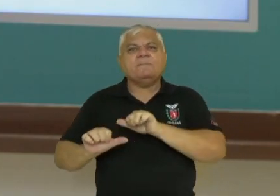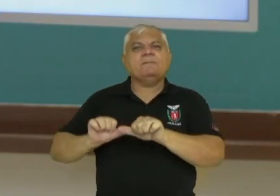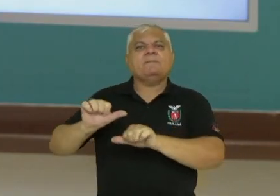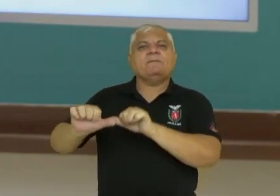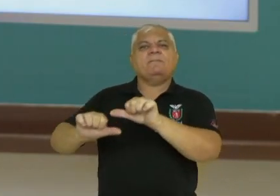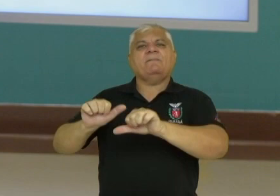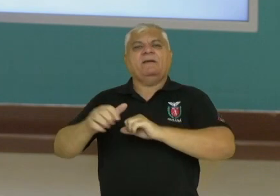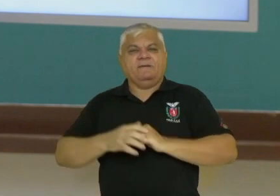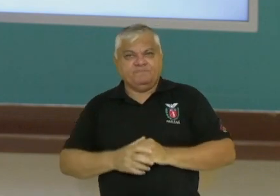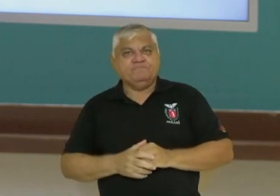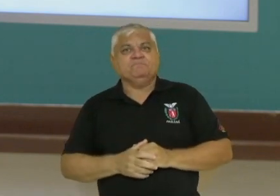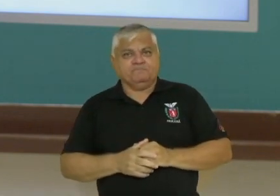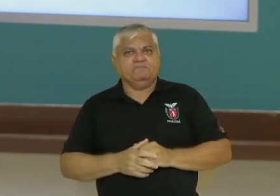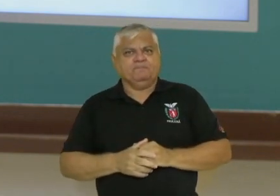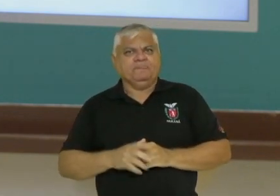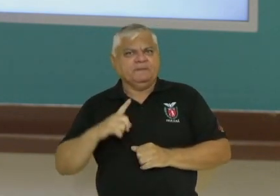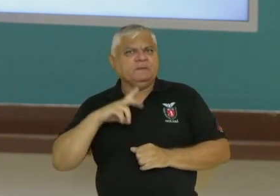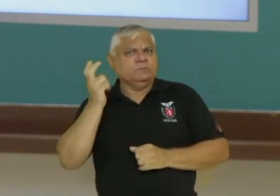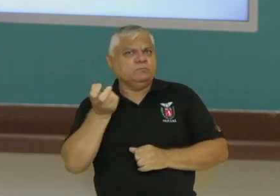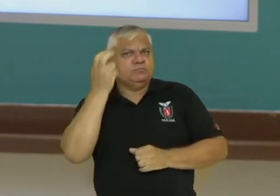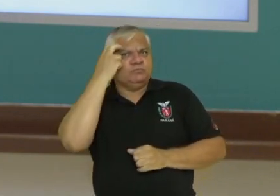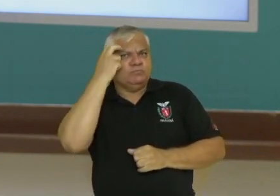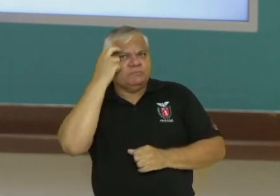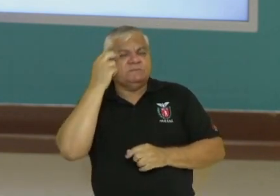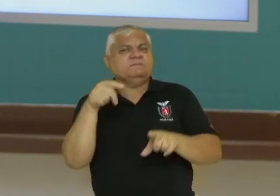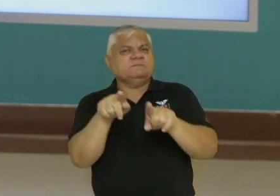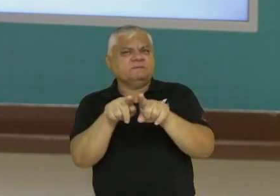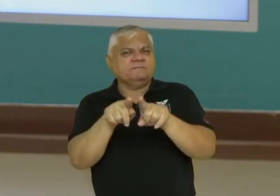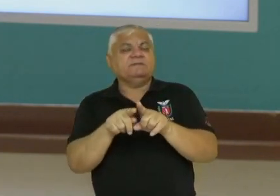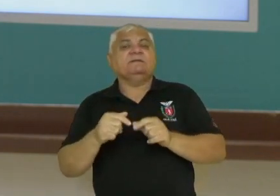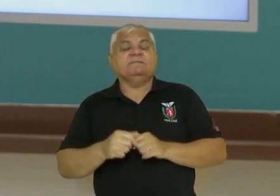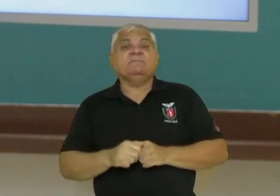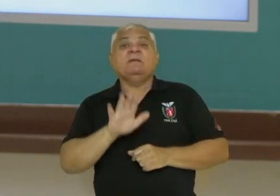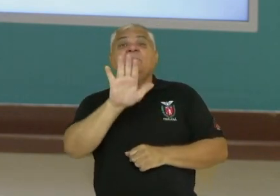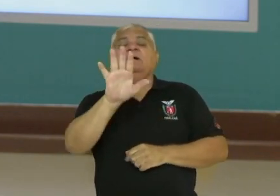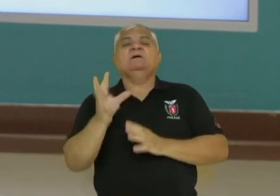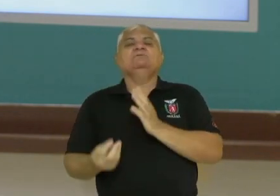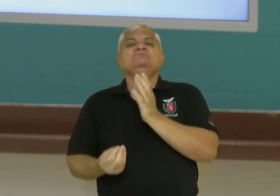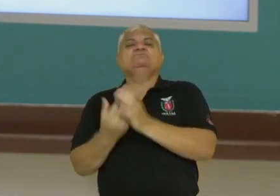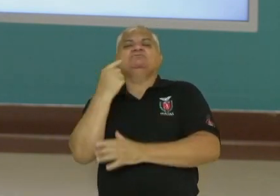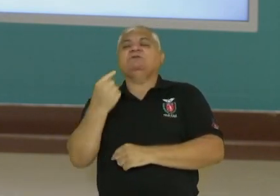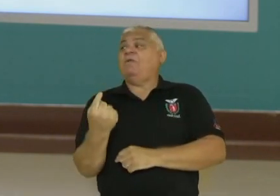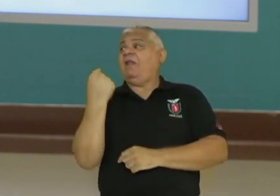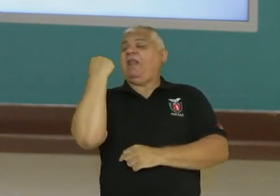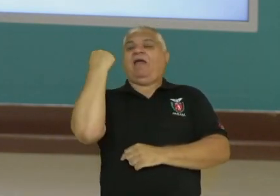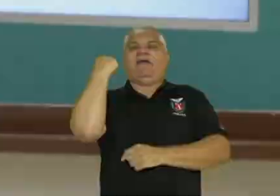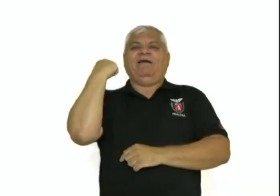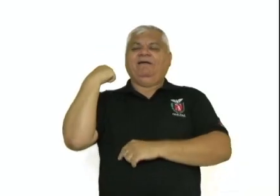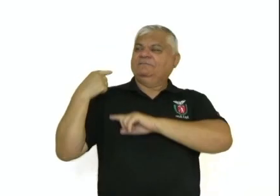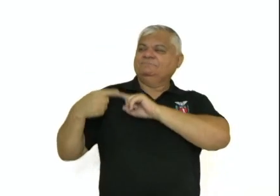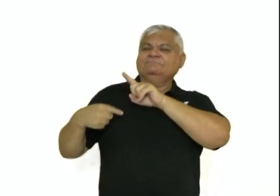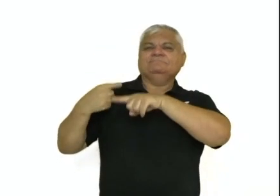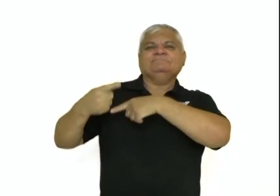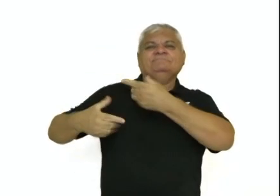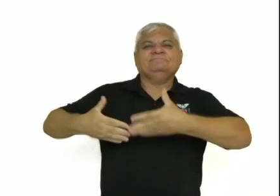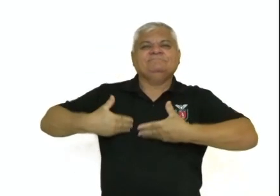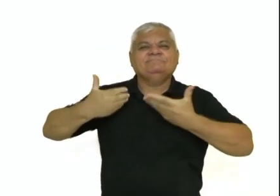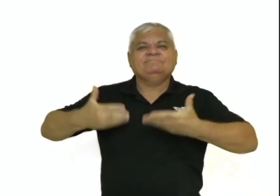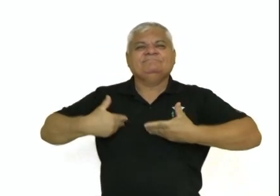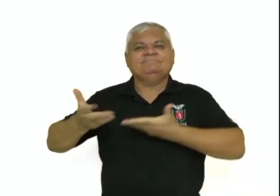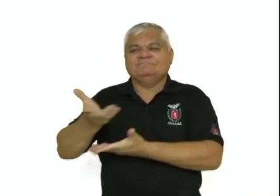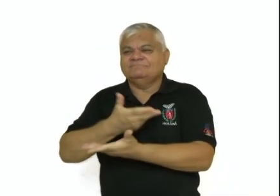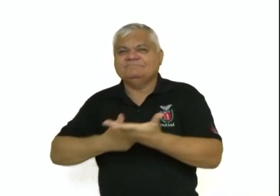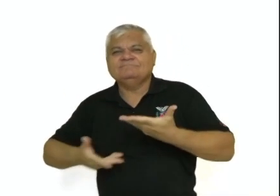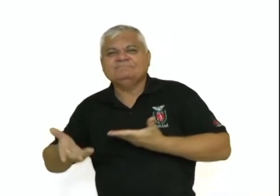num componente totalmente cultural hoje em dia, mas que nasce lá desse entusiasmo através da